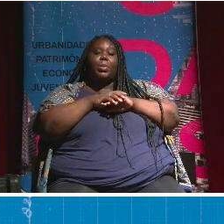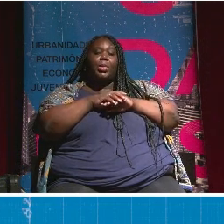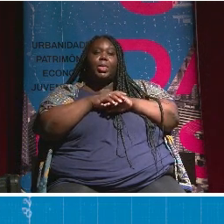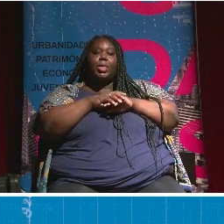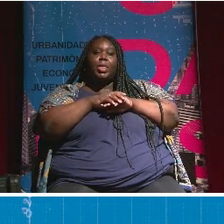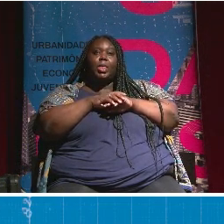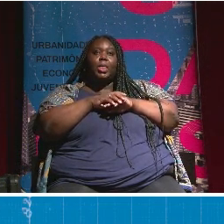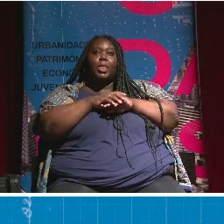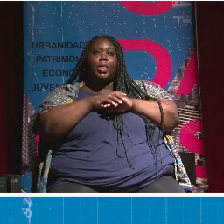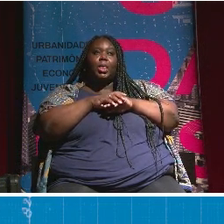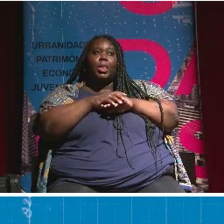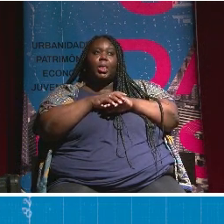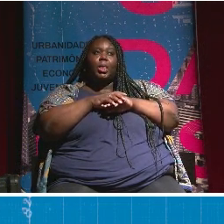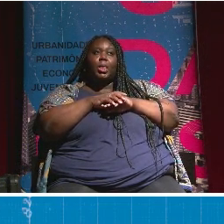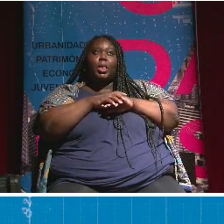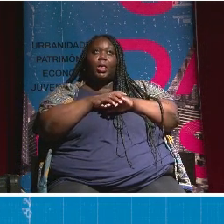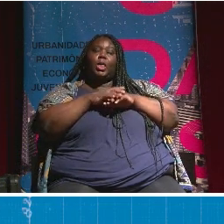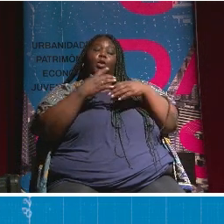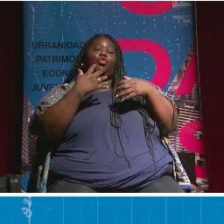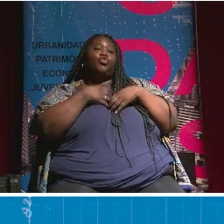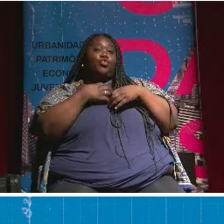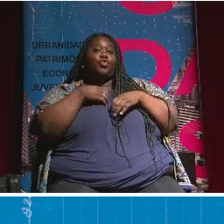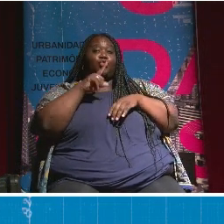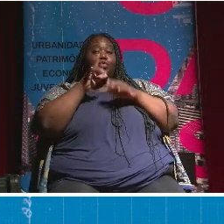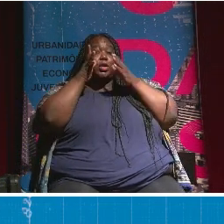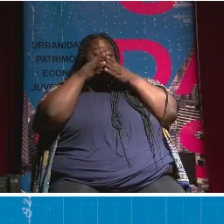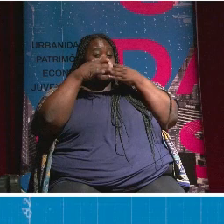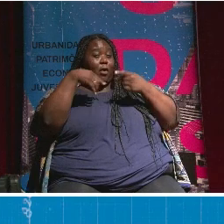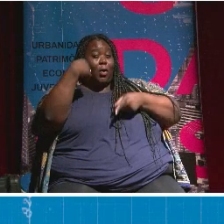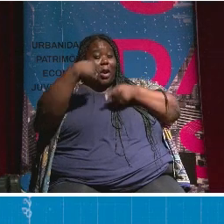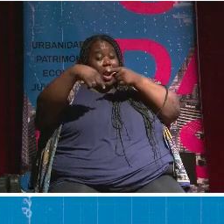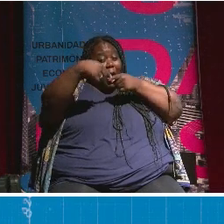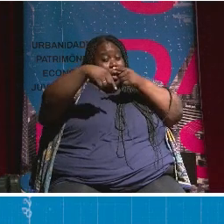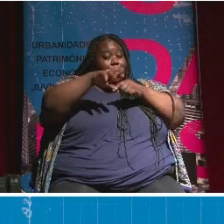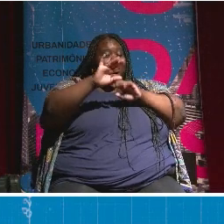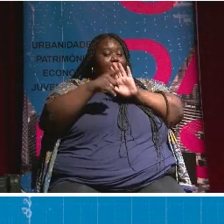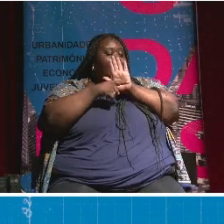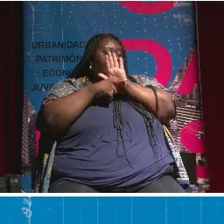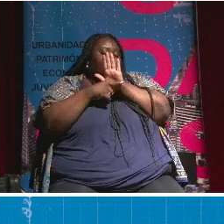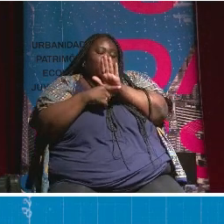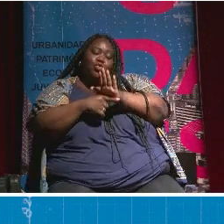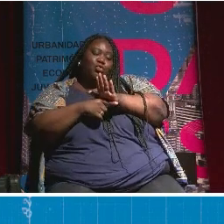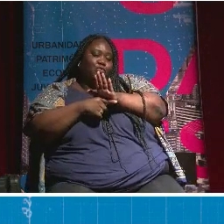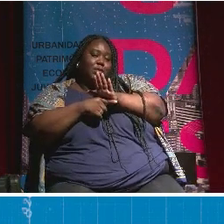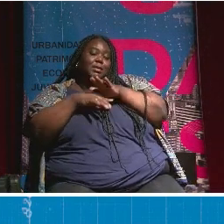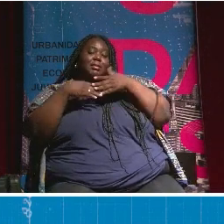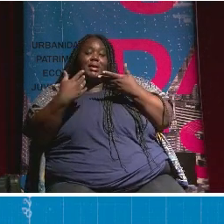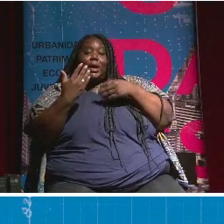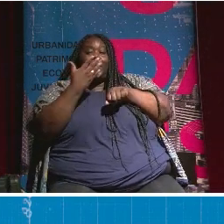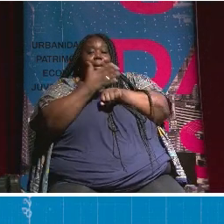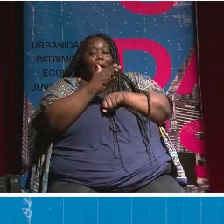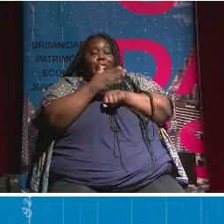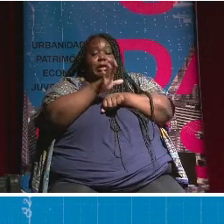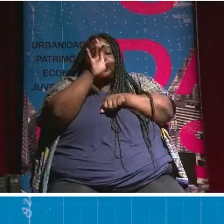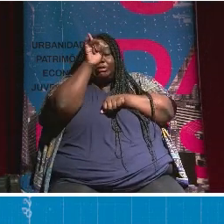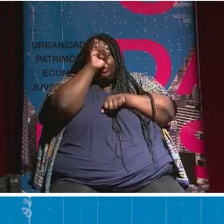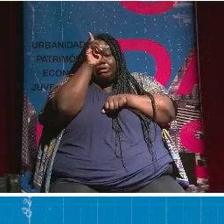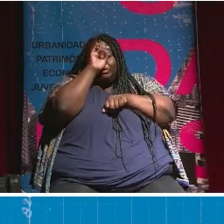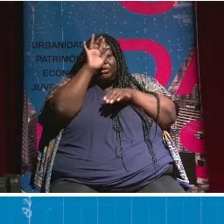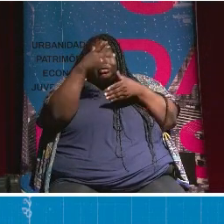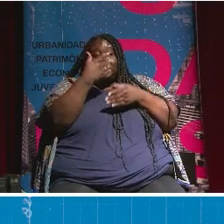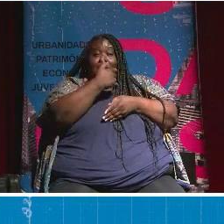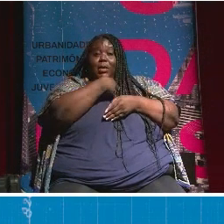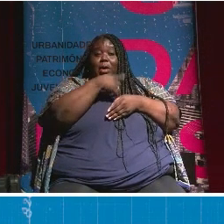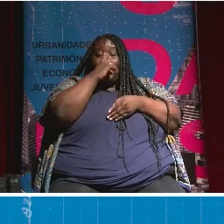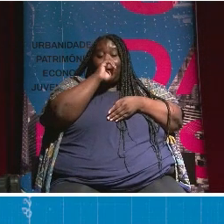de uma maneira que muitas vezes centra-se muito na competição do que na cooperação. Então, esse é um exercício diário, e essa governança em rede,